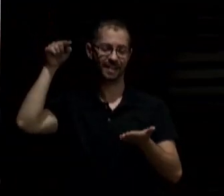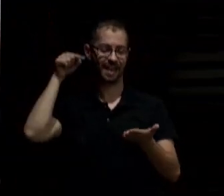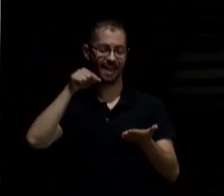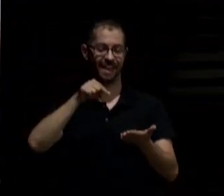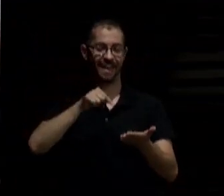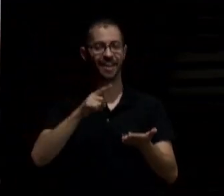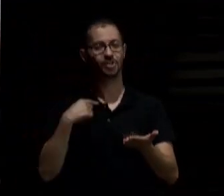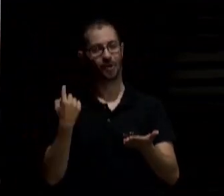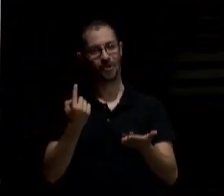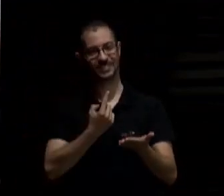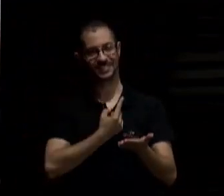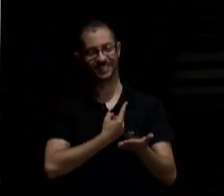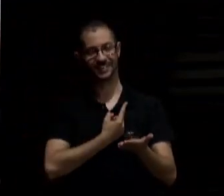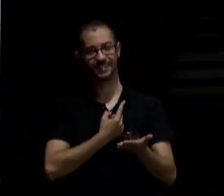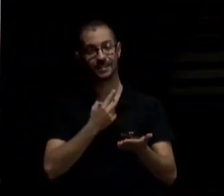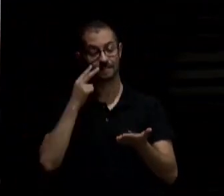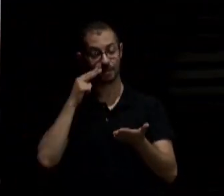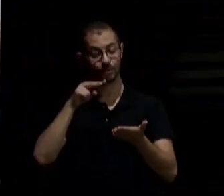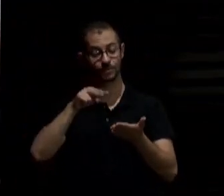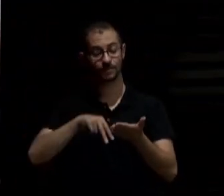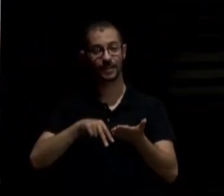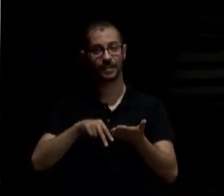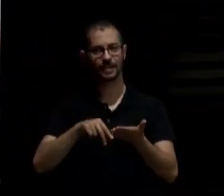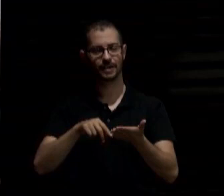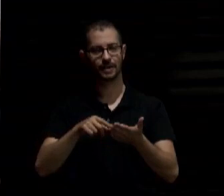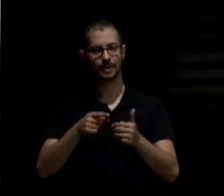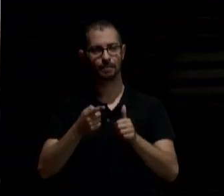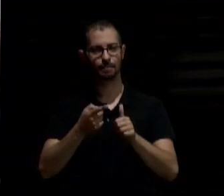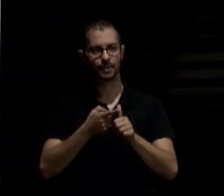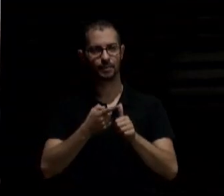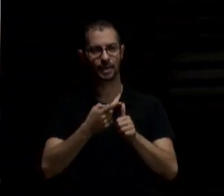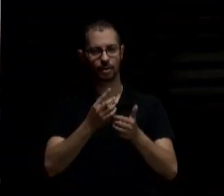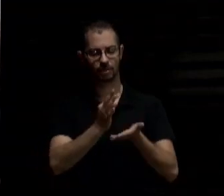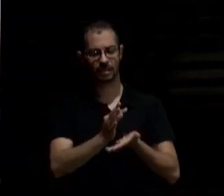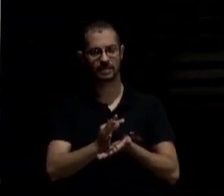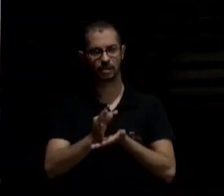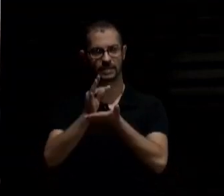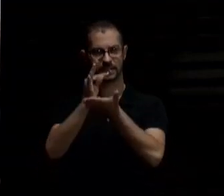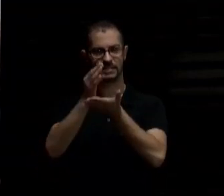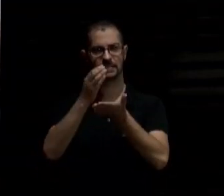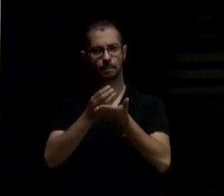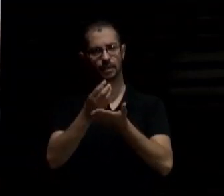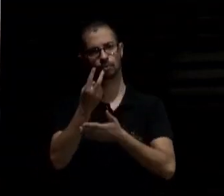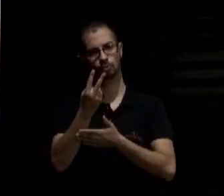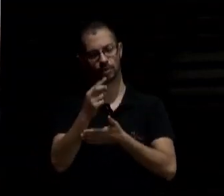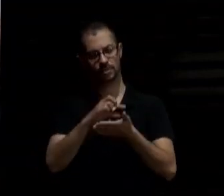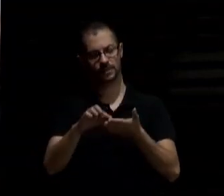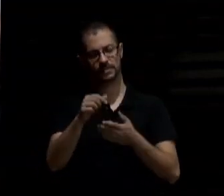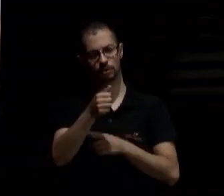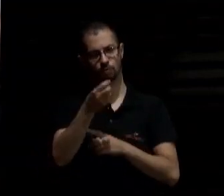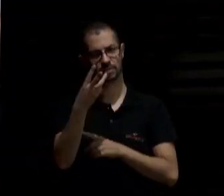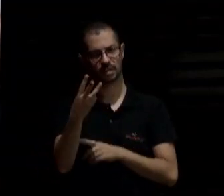nossa. Vamos verificar 1 Tessalonicenses, capítulo 2, versículo 13.